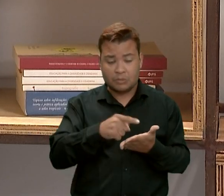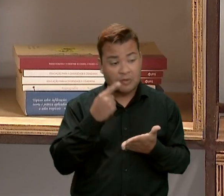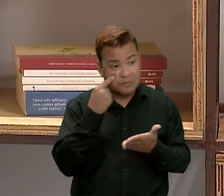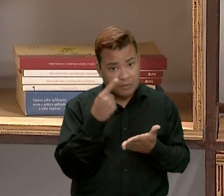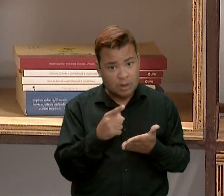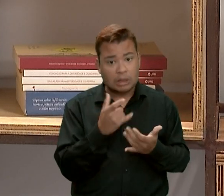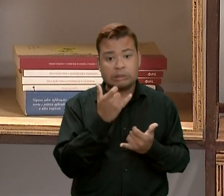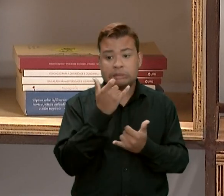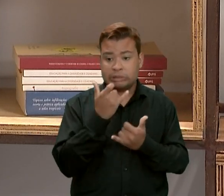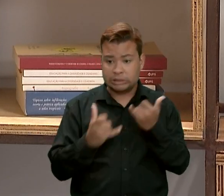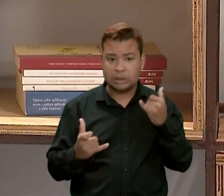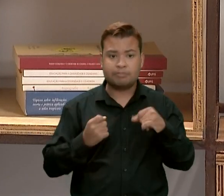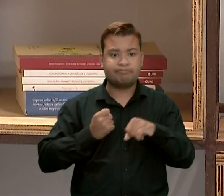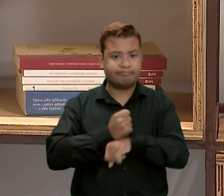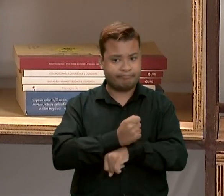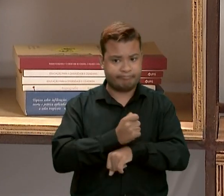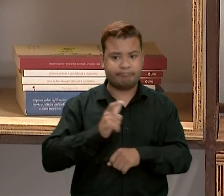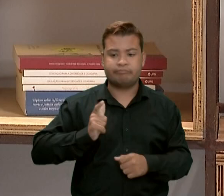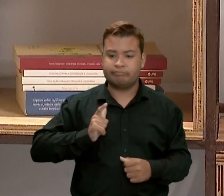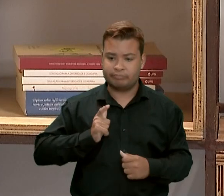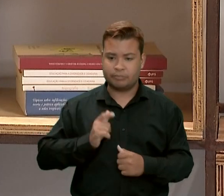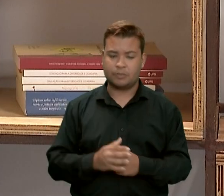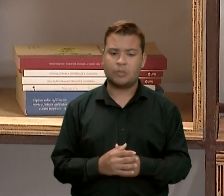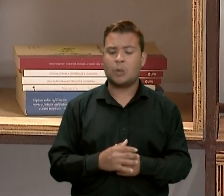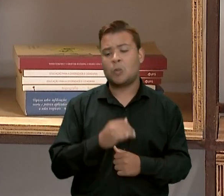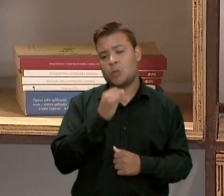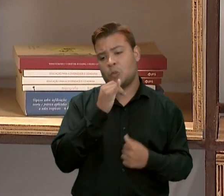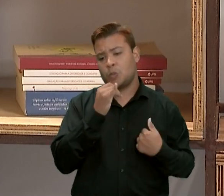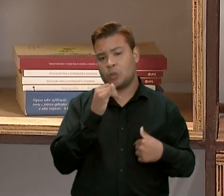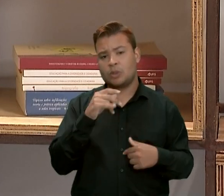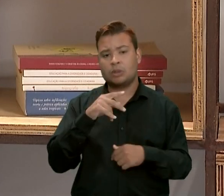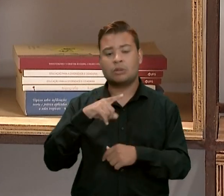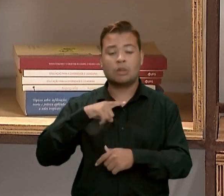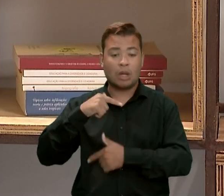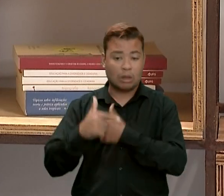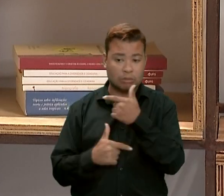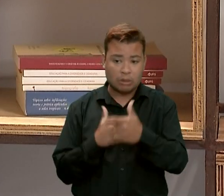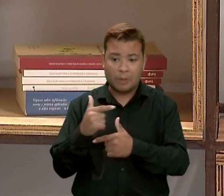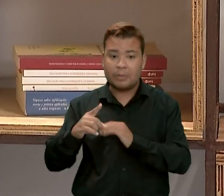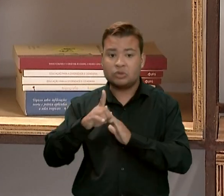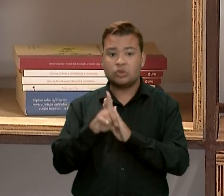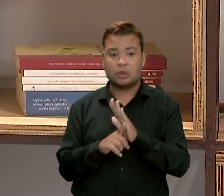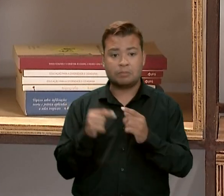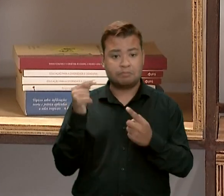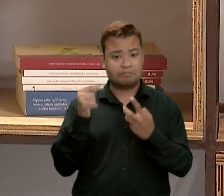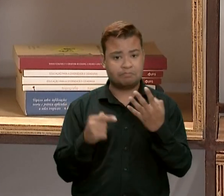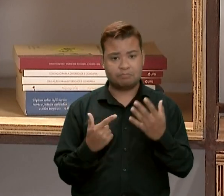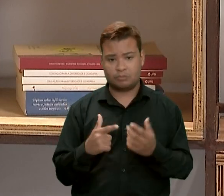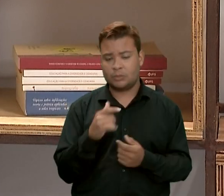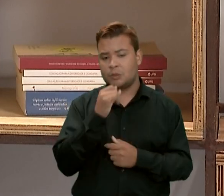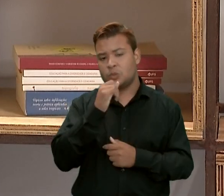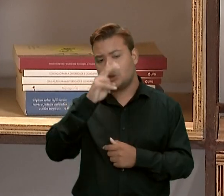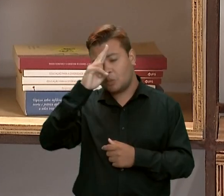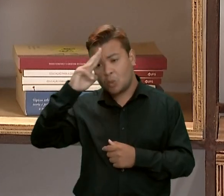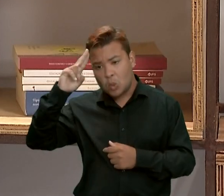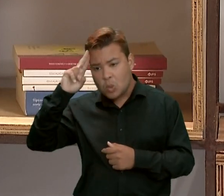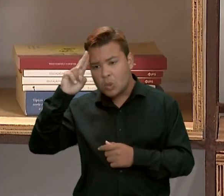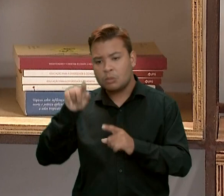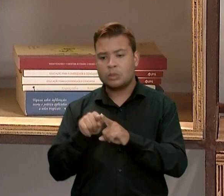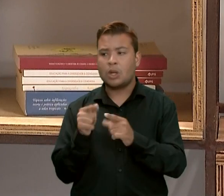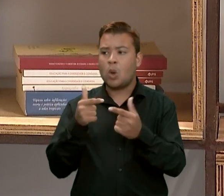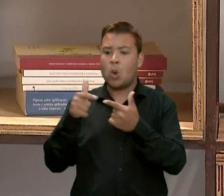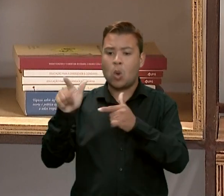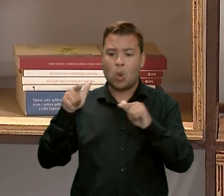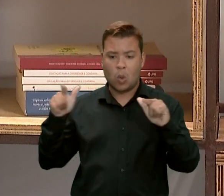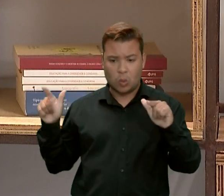trabalhos análogos à escravidão. Por exemplo, trabalhos precários, sem direitos alguns, como o Uber ou outros, não é? Trabalhos